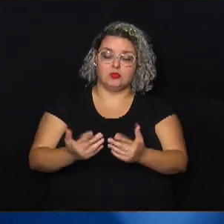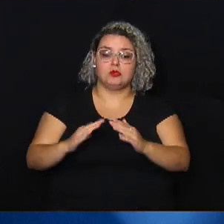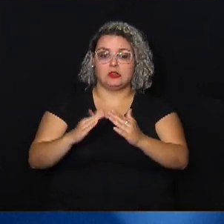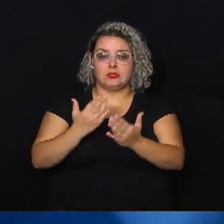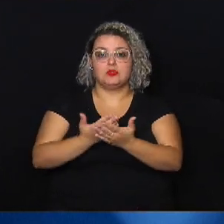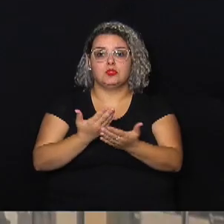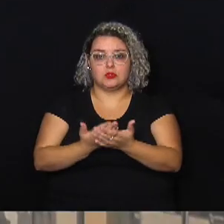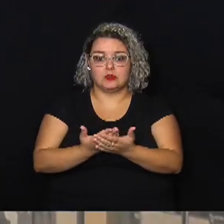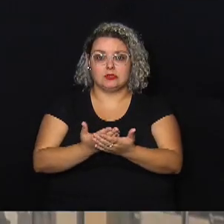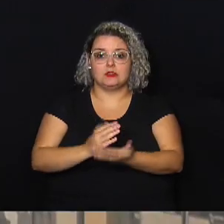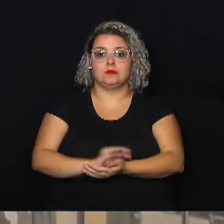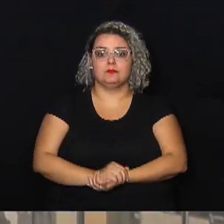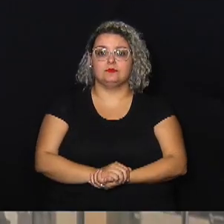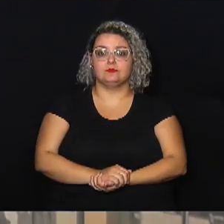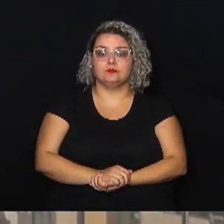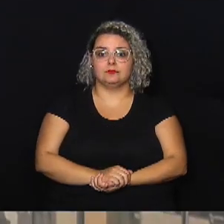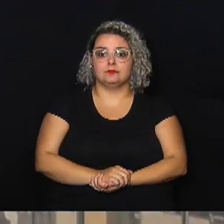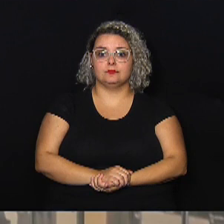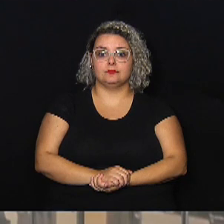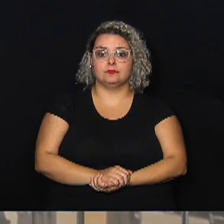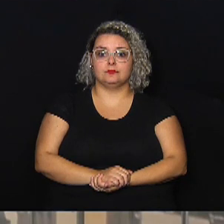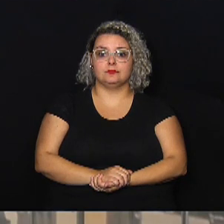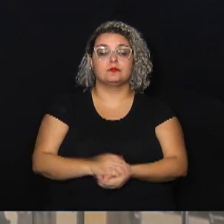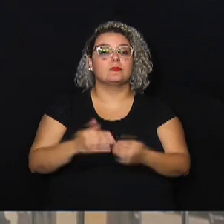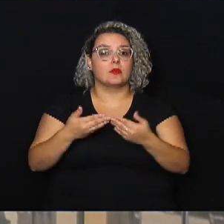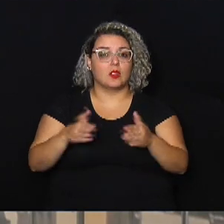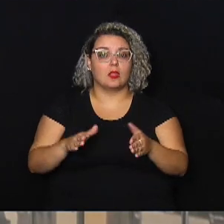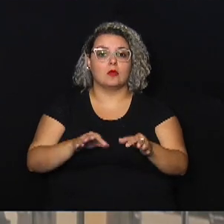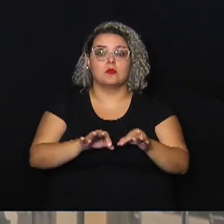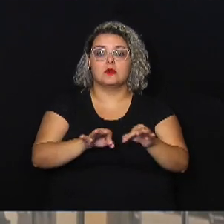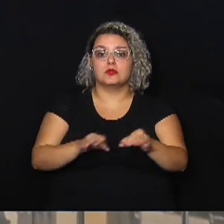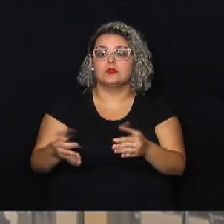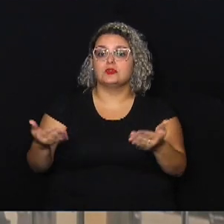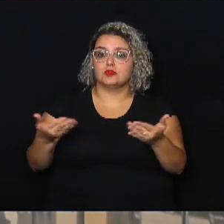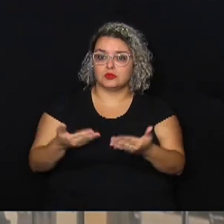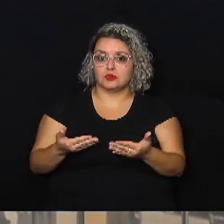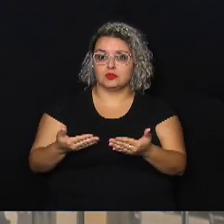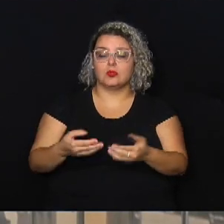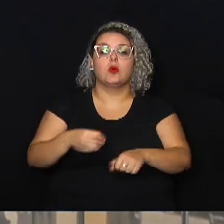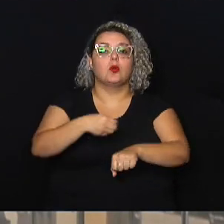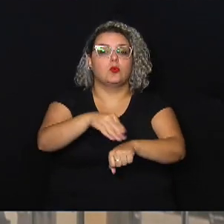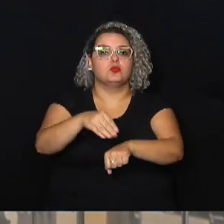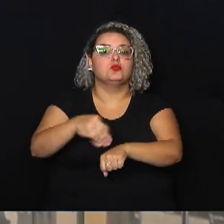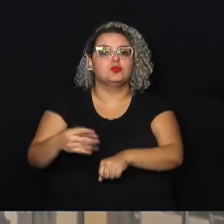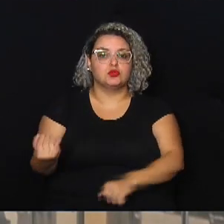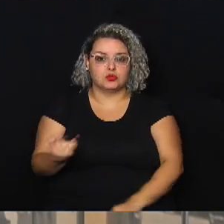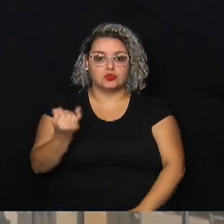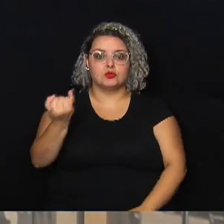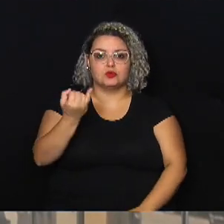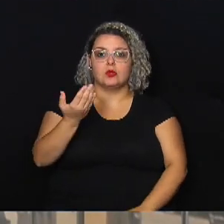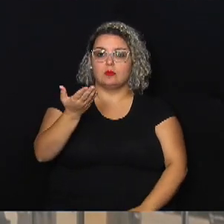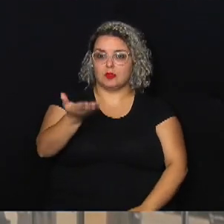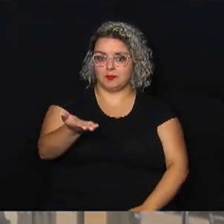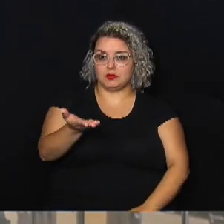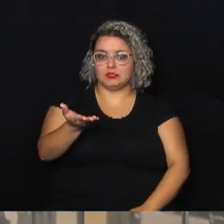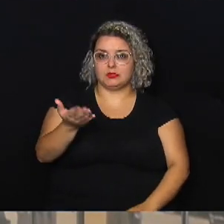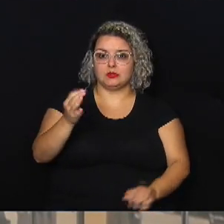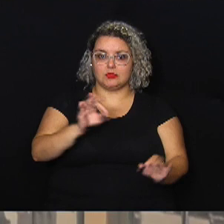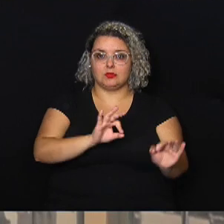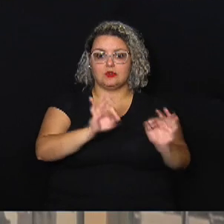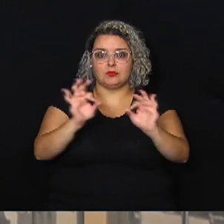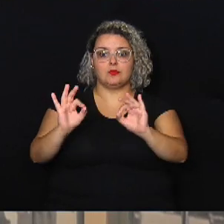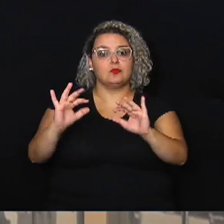escolas. E a gente abre a edição de hoje com dicas importantes para você que vai curtir